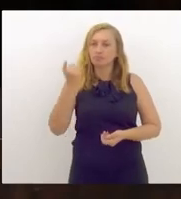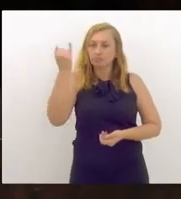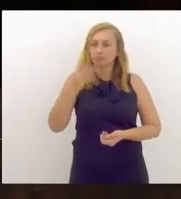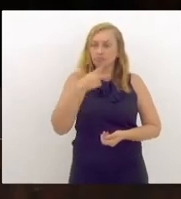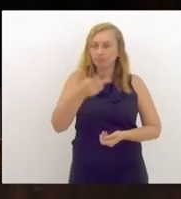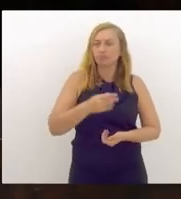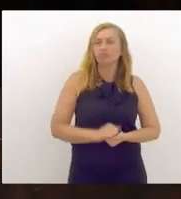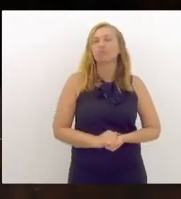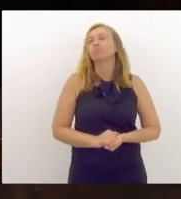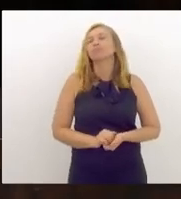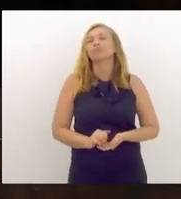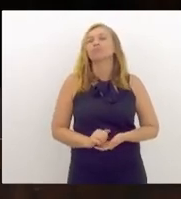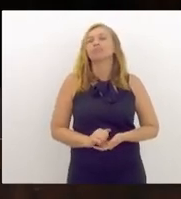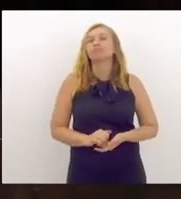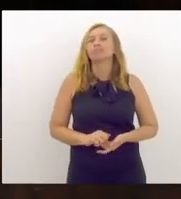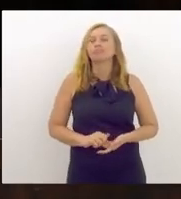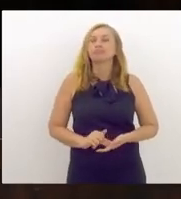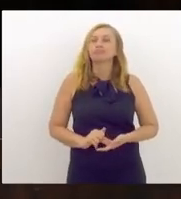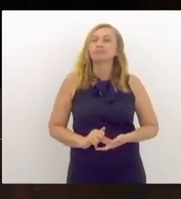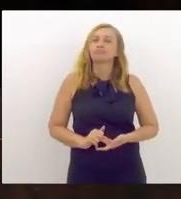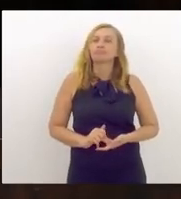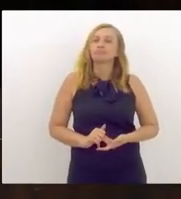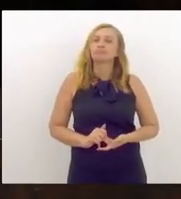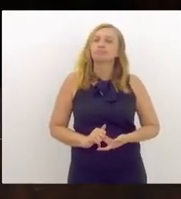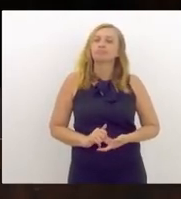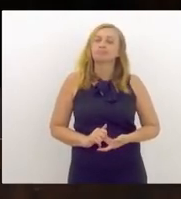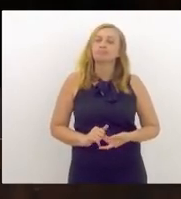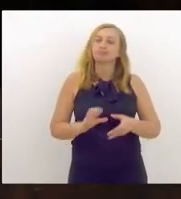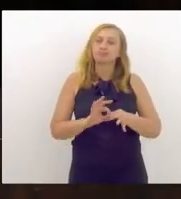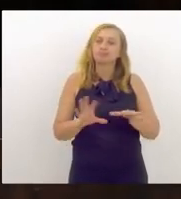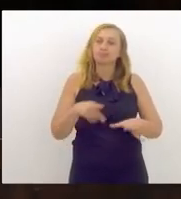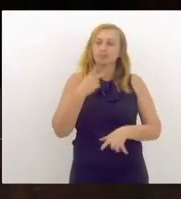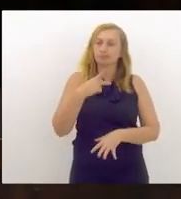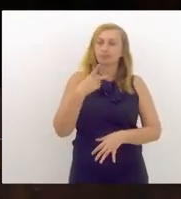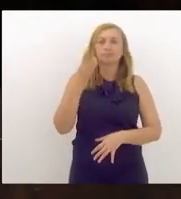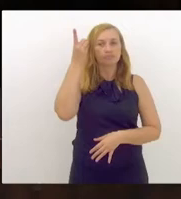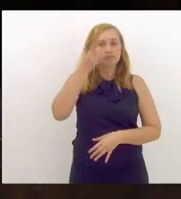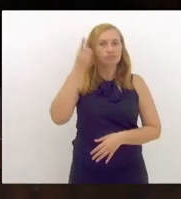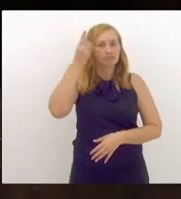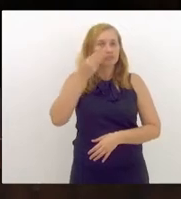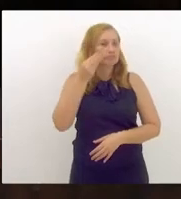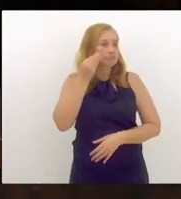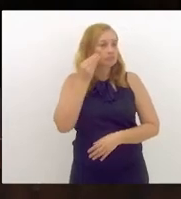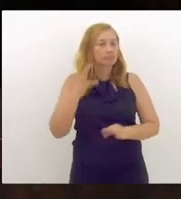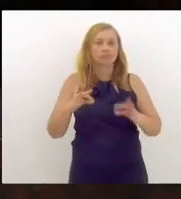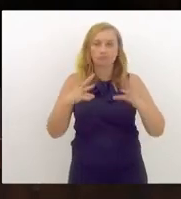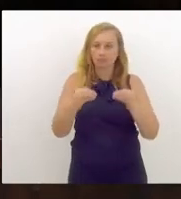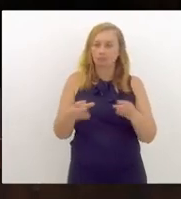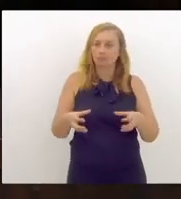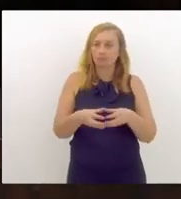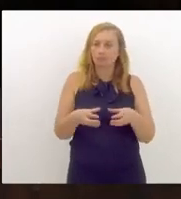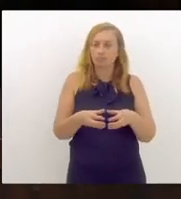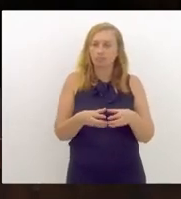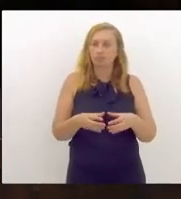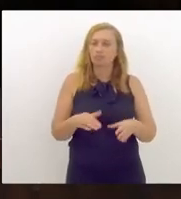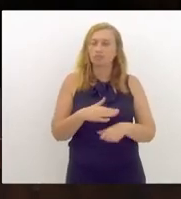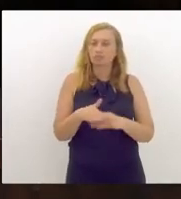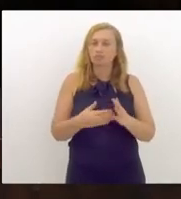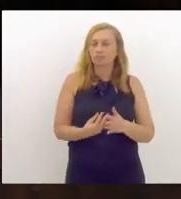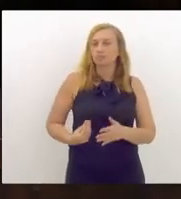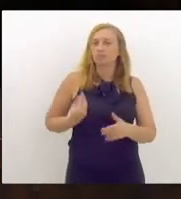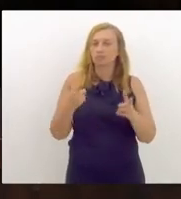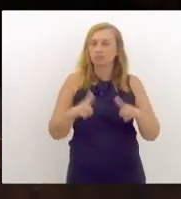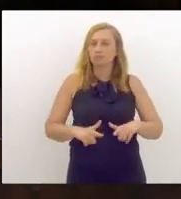que destacou E aí eu não poderia deixar de dizer aqui deputada Mônica e toda sua comissão e todos os presentes dizeram o seguinte